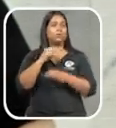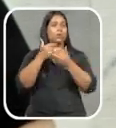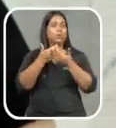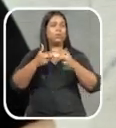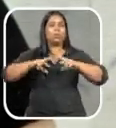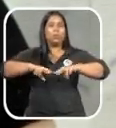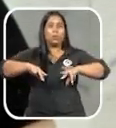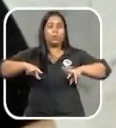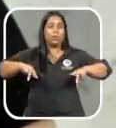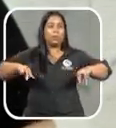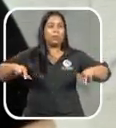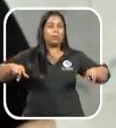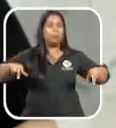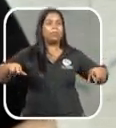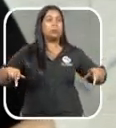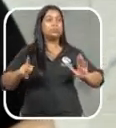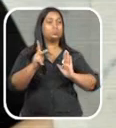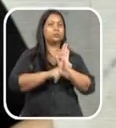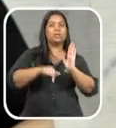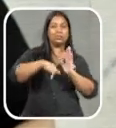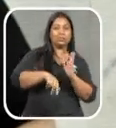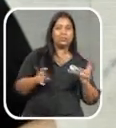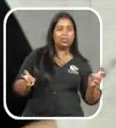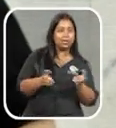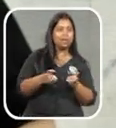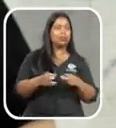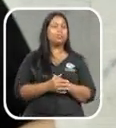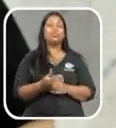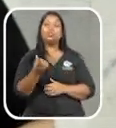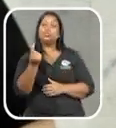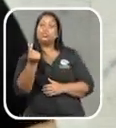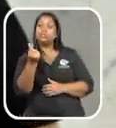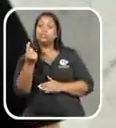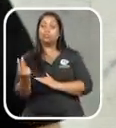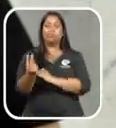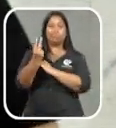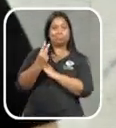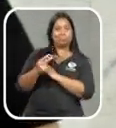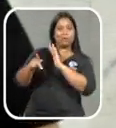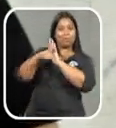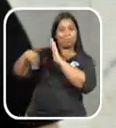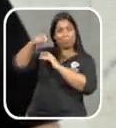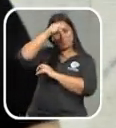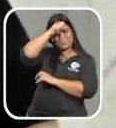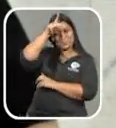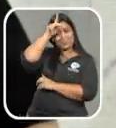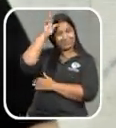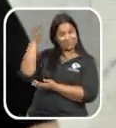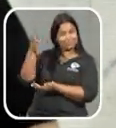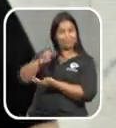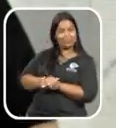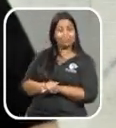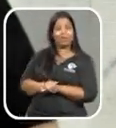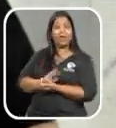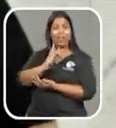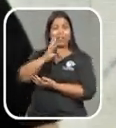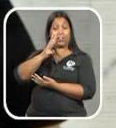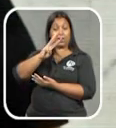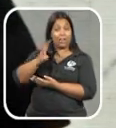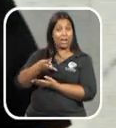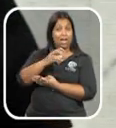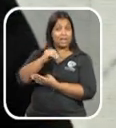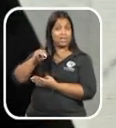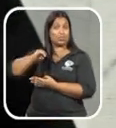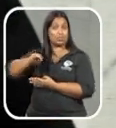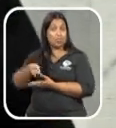de empréstimos da Prefeitura, o mais significativo foi 300 milhões. Como é que você vê isso? A gente